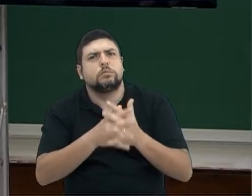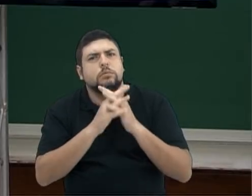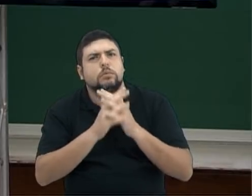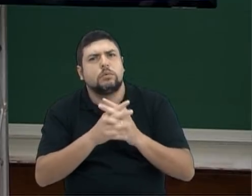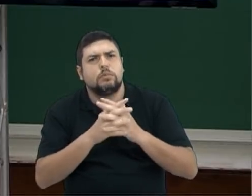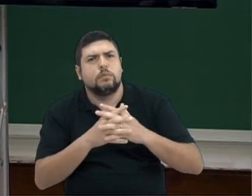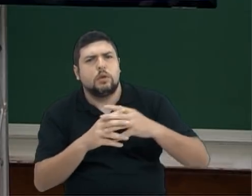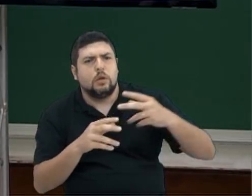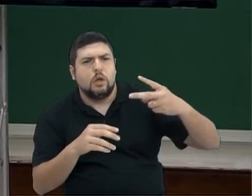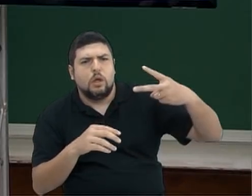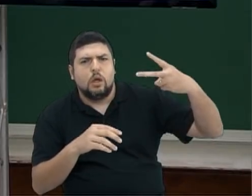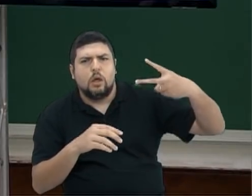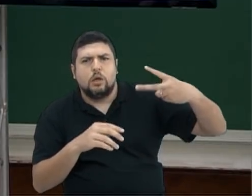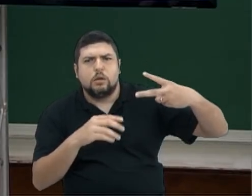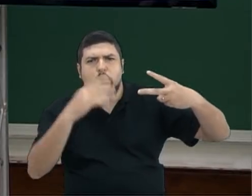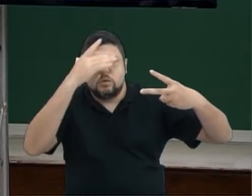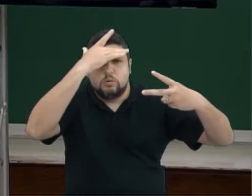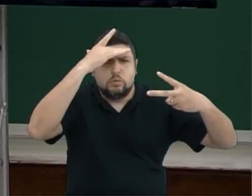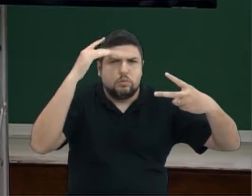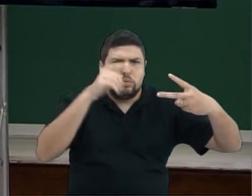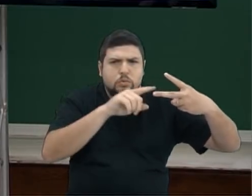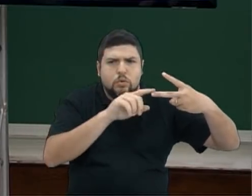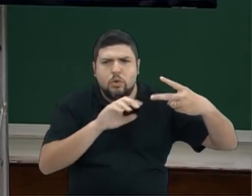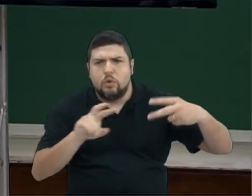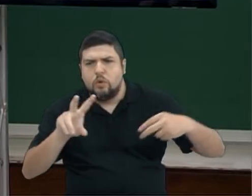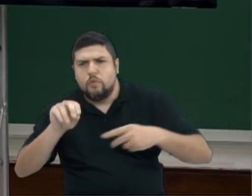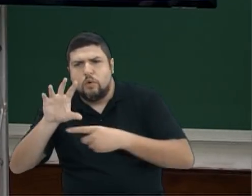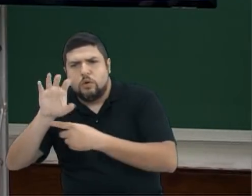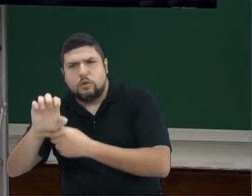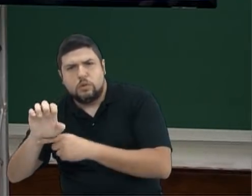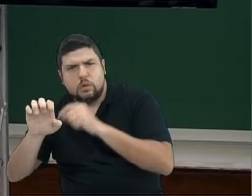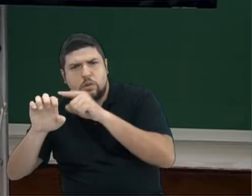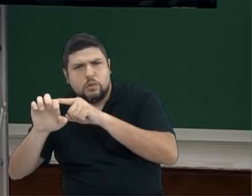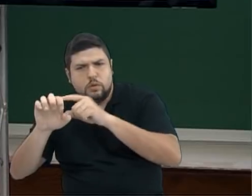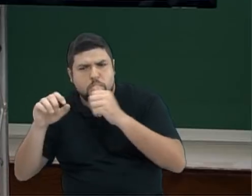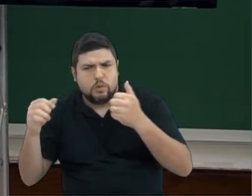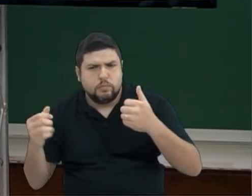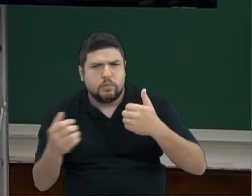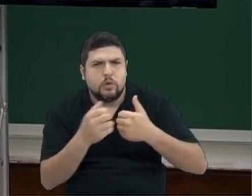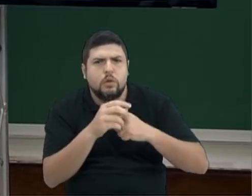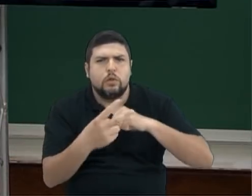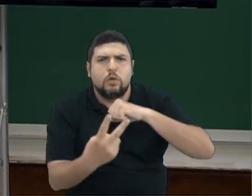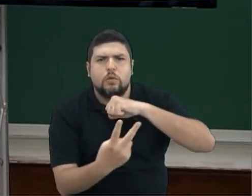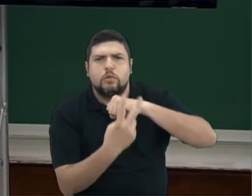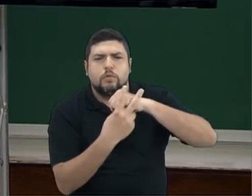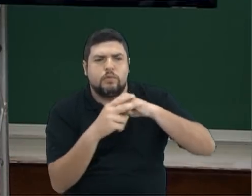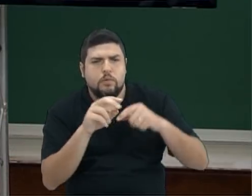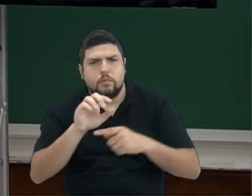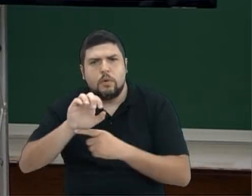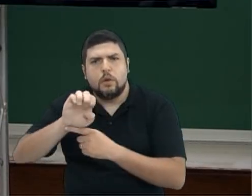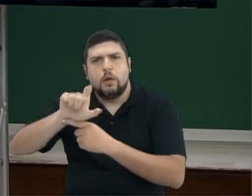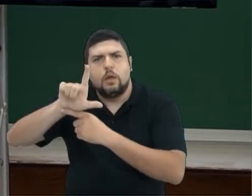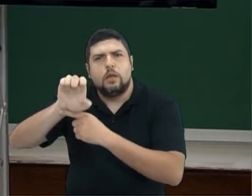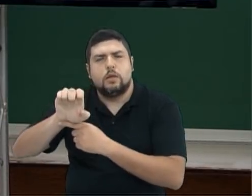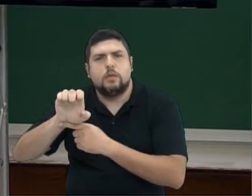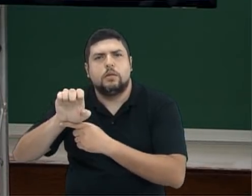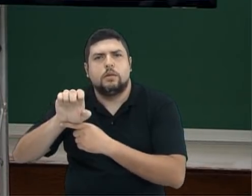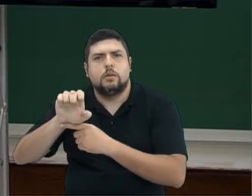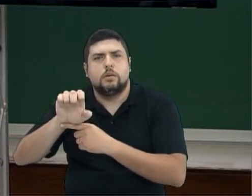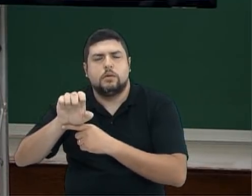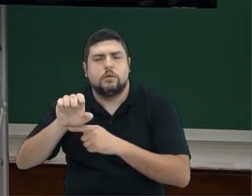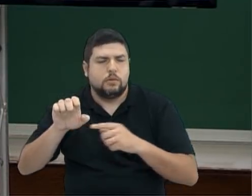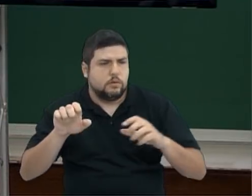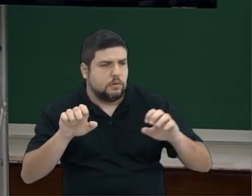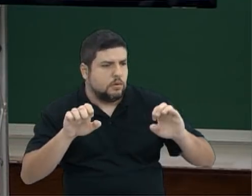eu uso você como se fosse um tu, mas ele segue a lógica do verbo do ele. Nossa, que